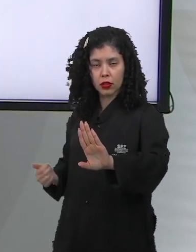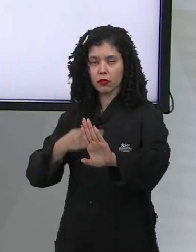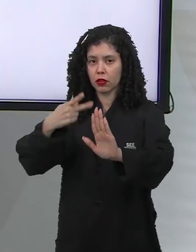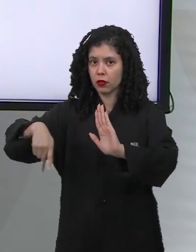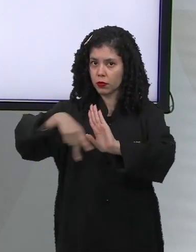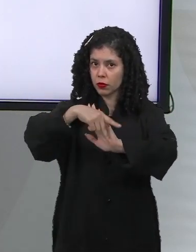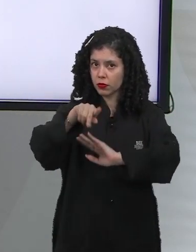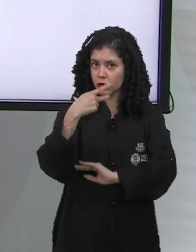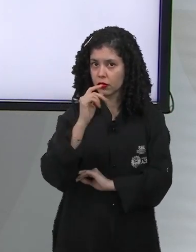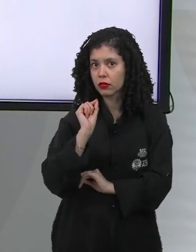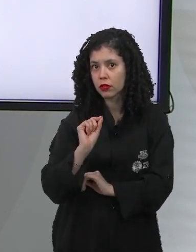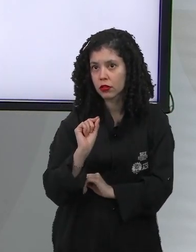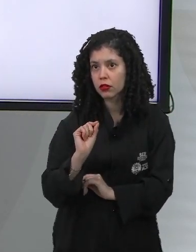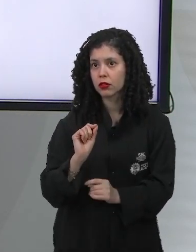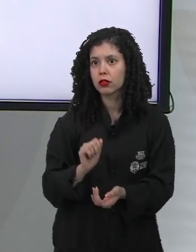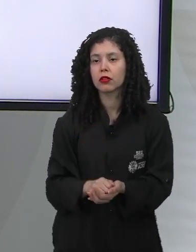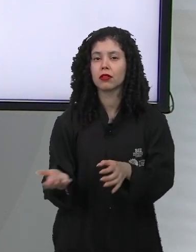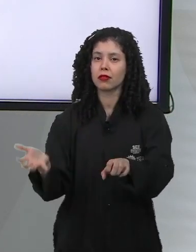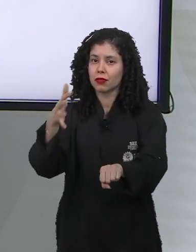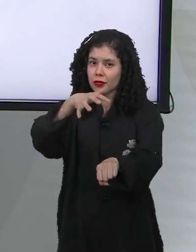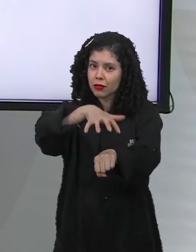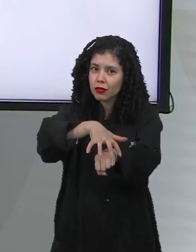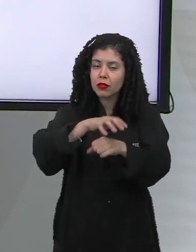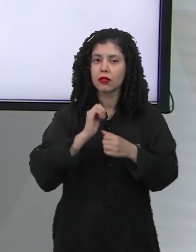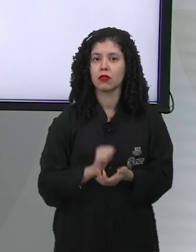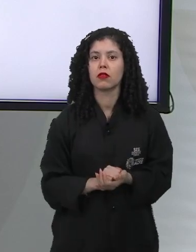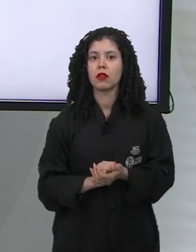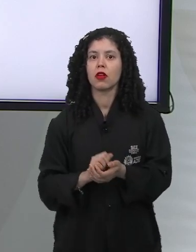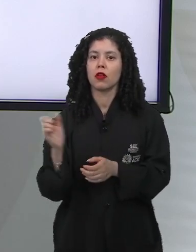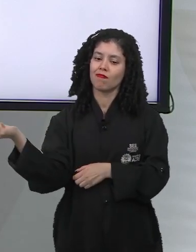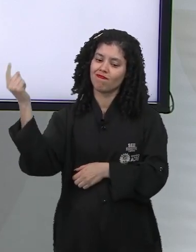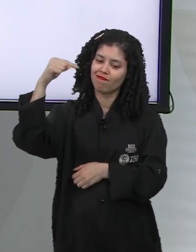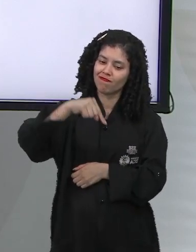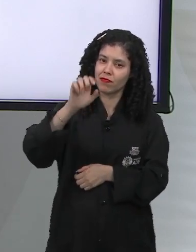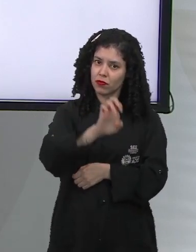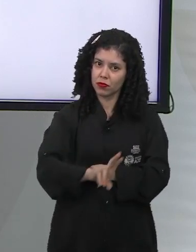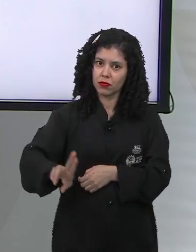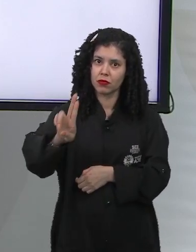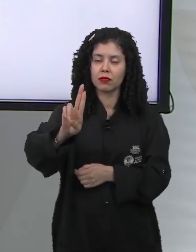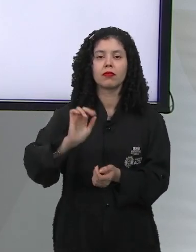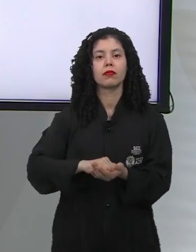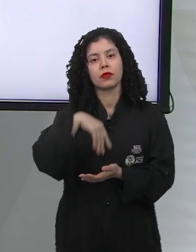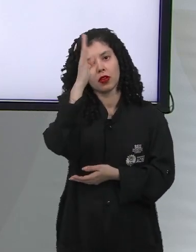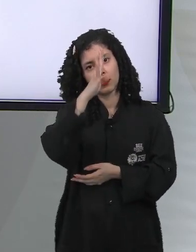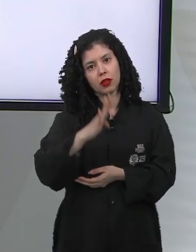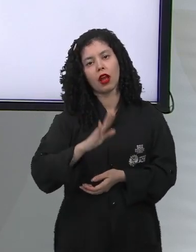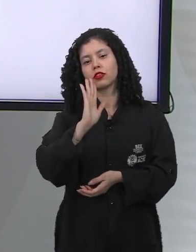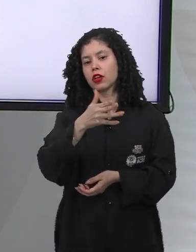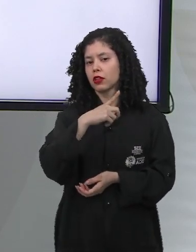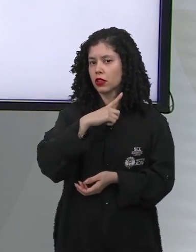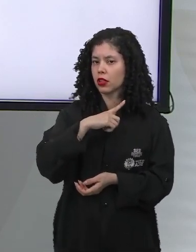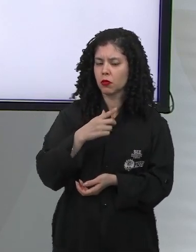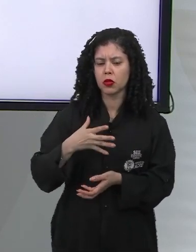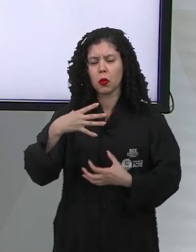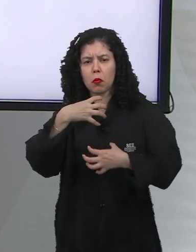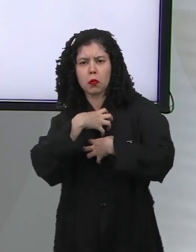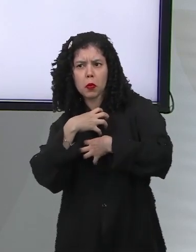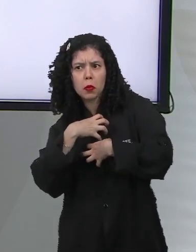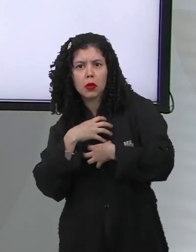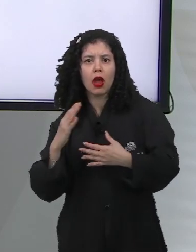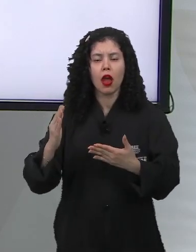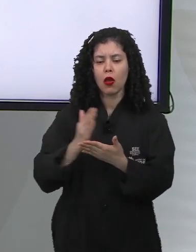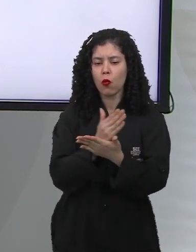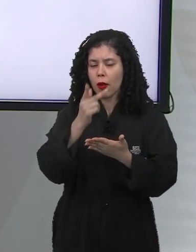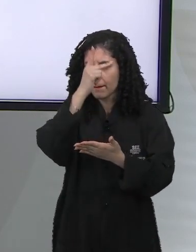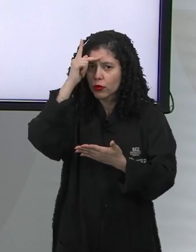propriamente falando, lá da colonização, em que os europeus vieram ao Brasil, nós já temos ali um momento em que